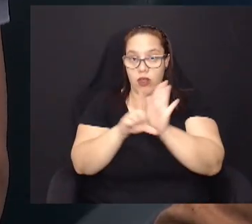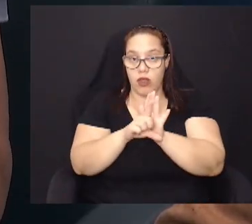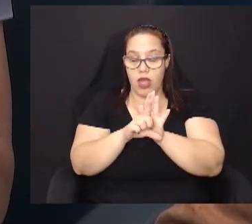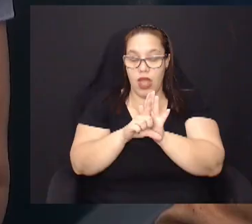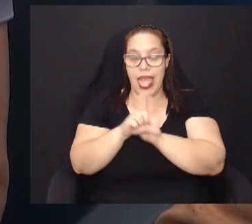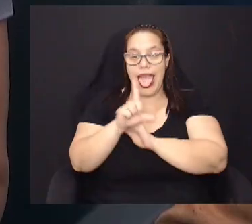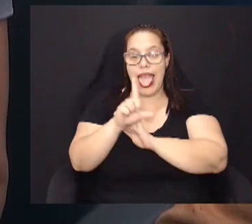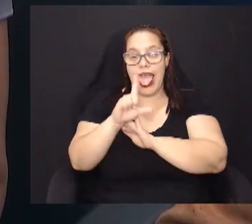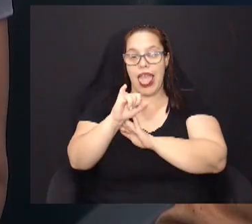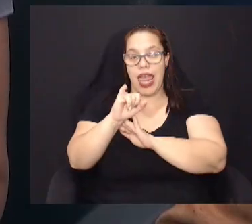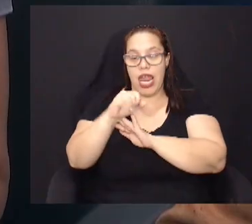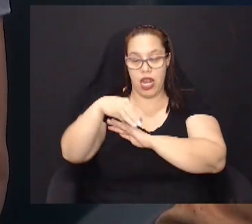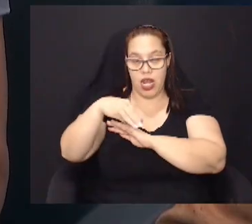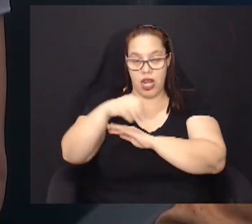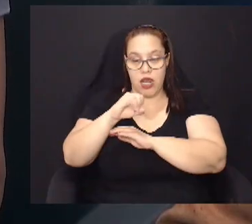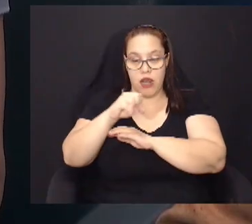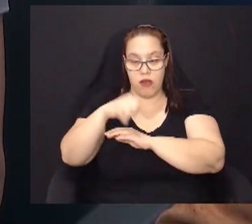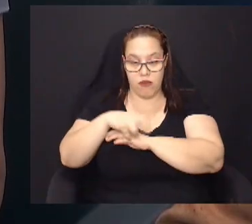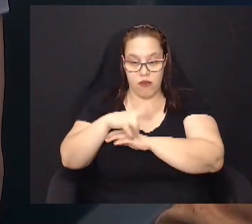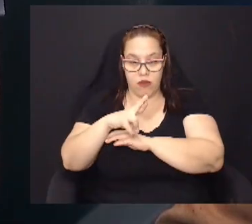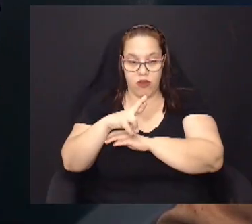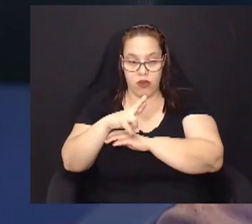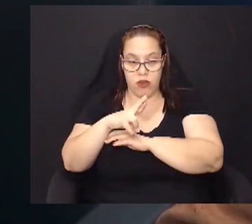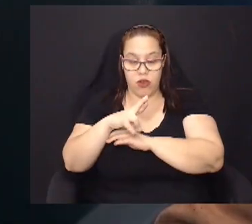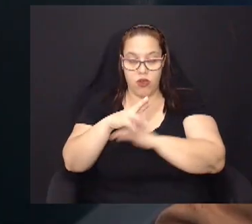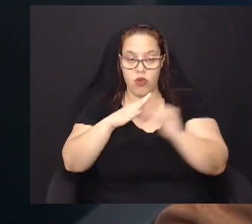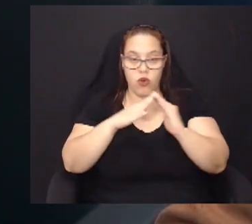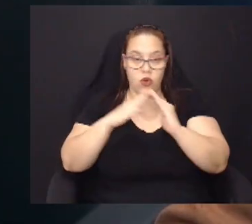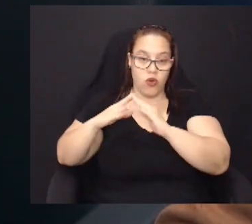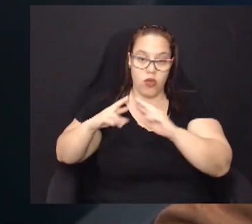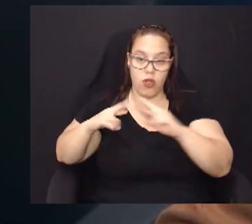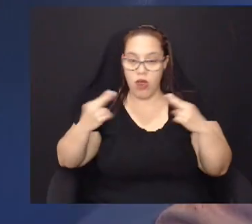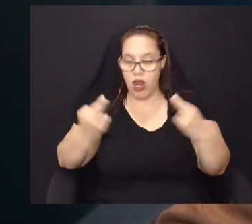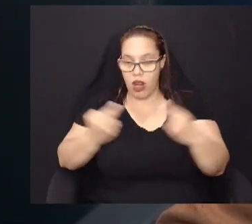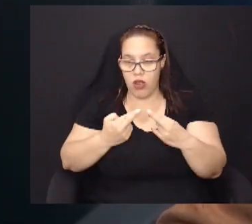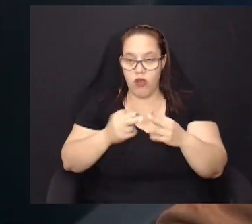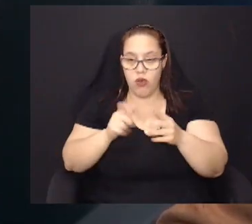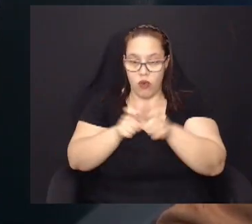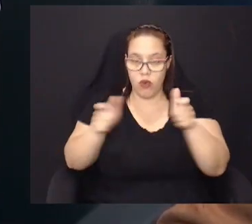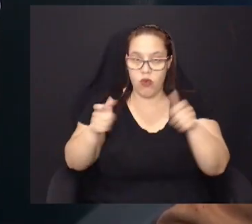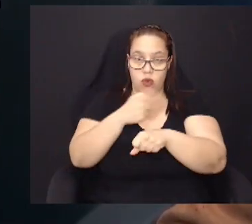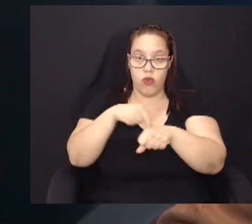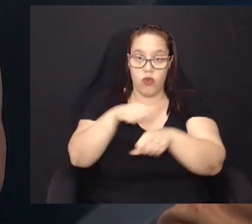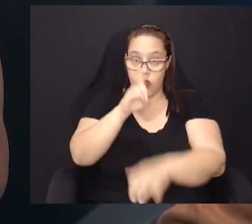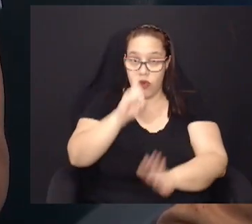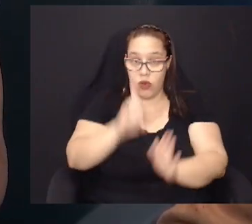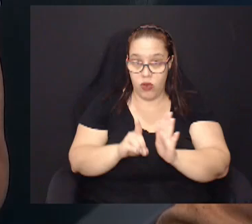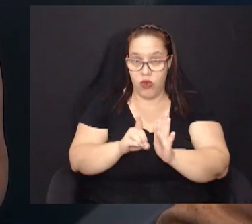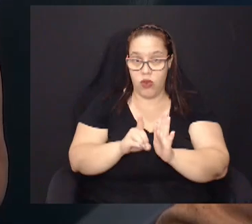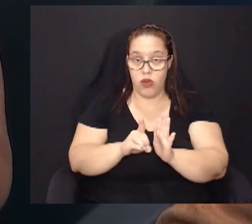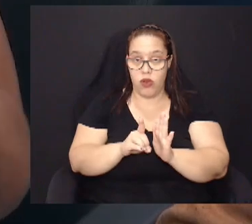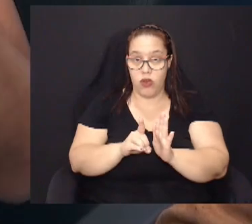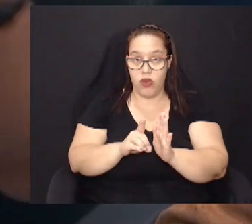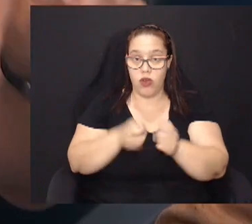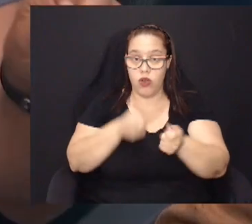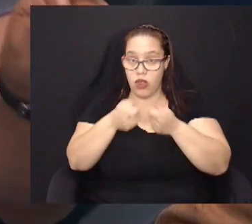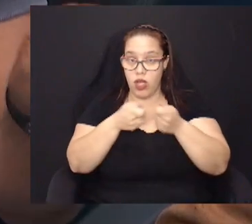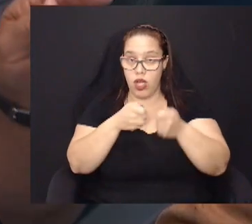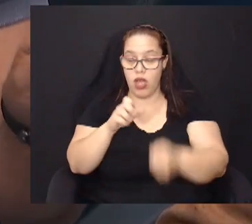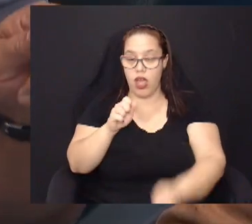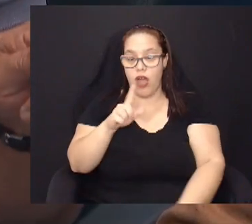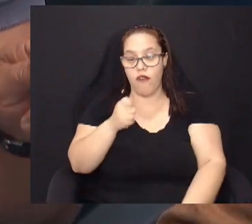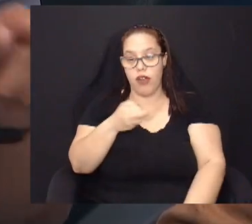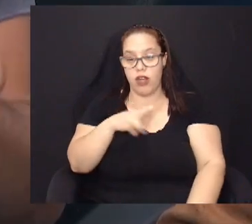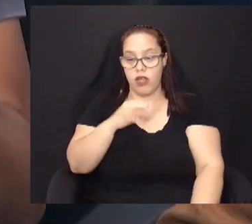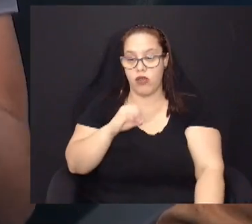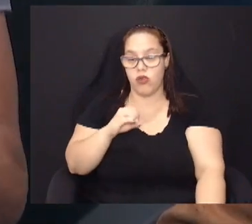seja mais perseguido o templo religioso e que seja estendido os direitos da aferição, não só para o